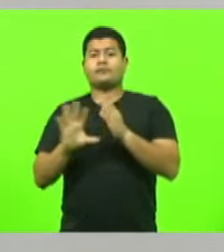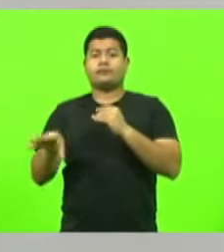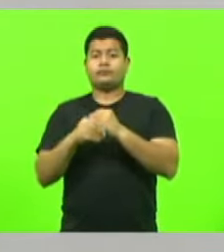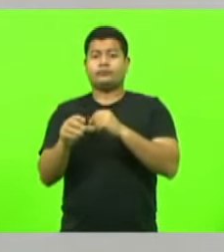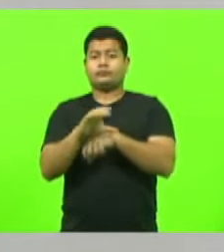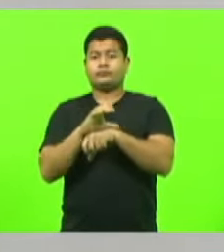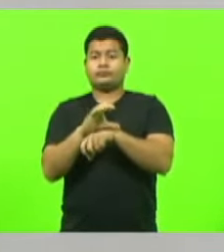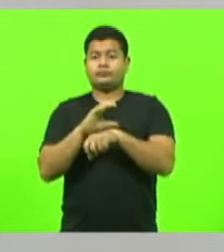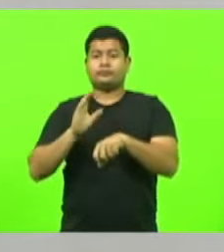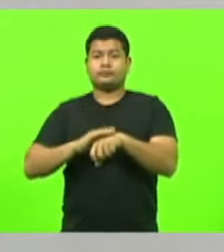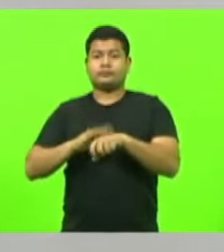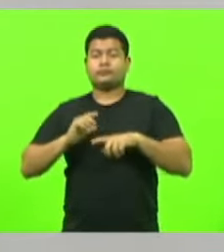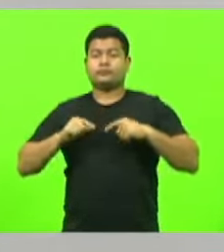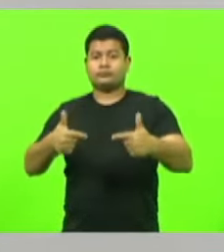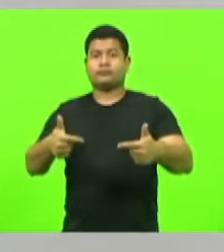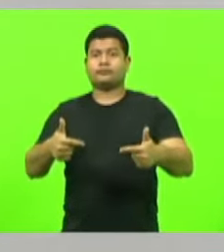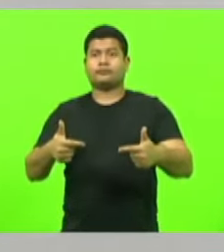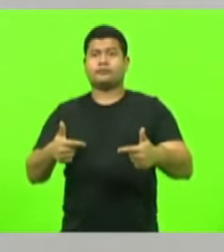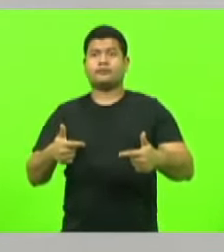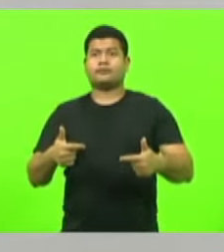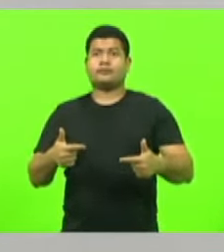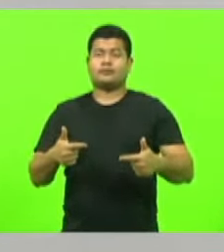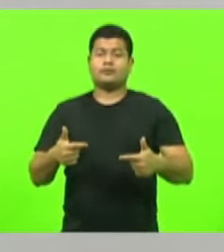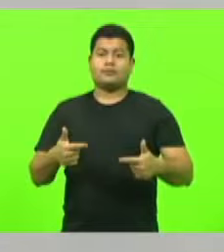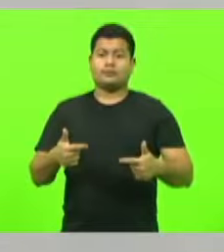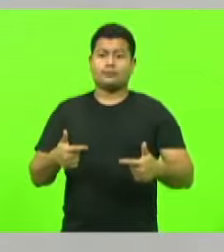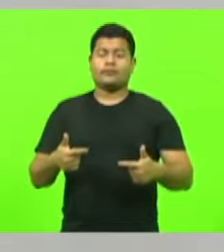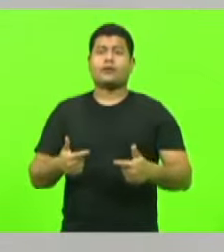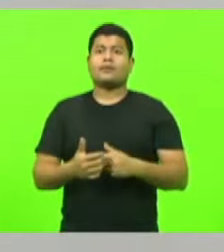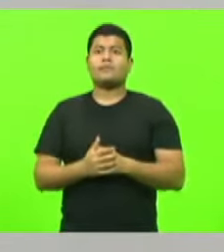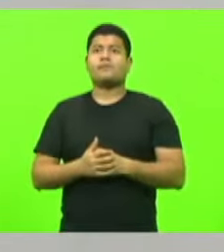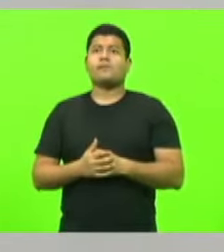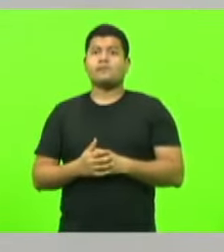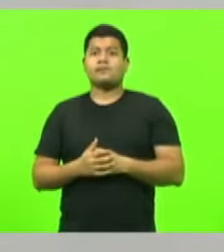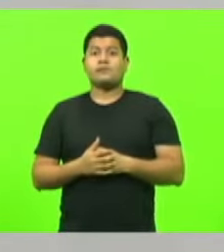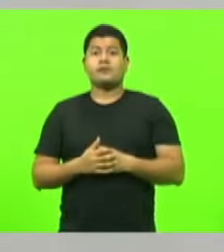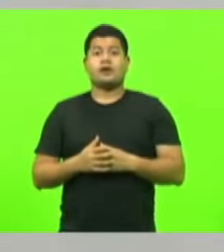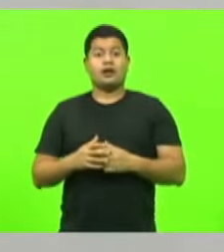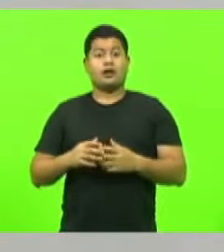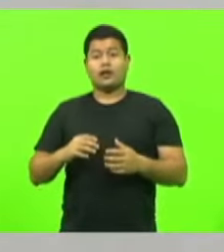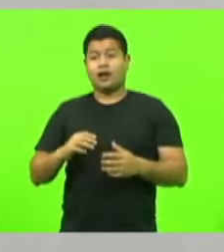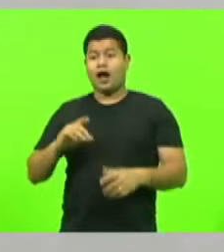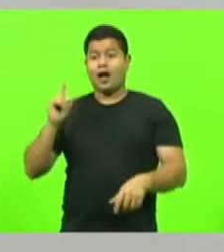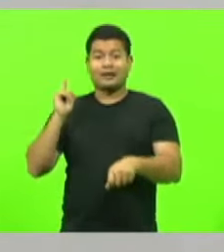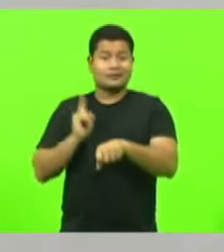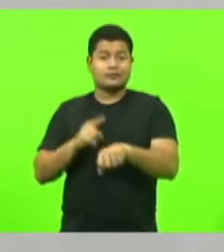nossa iniciativa, que torna de execução imediata,